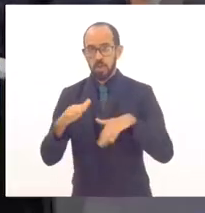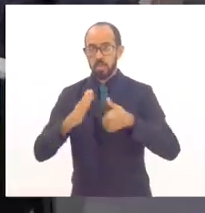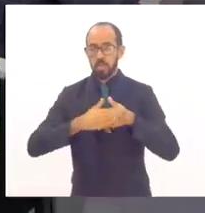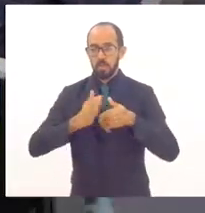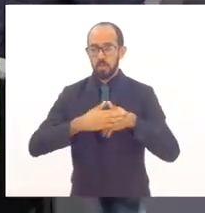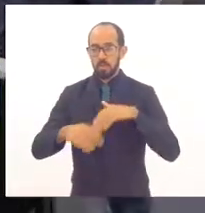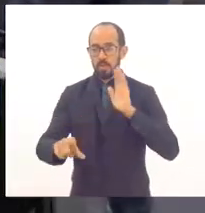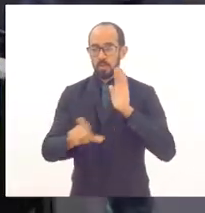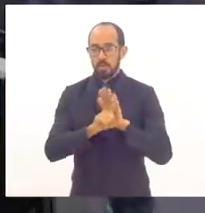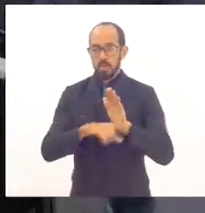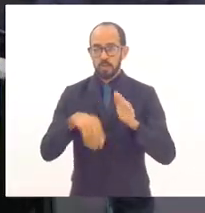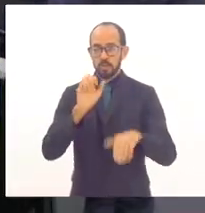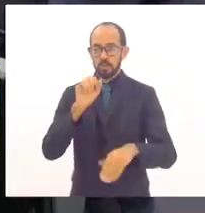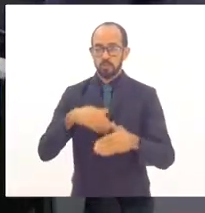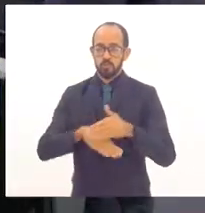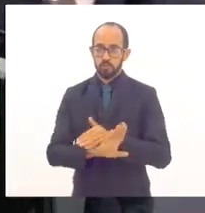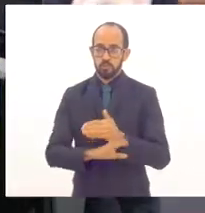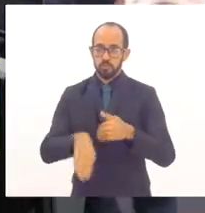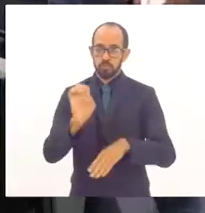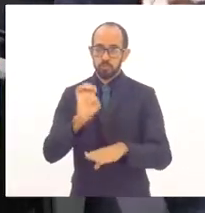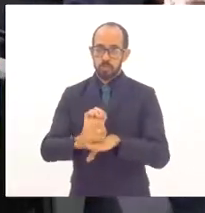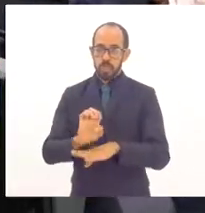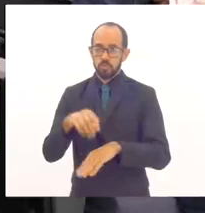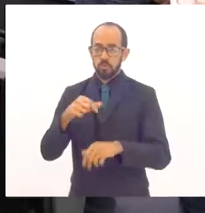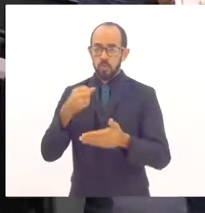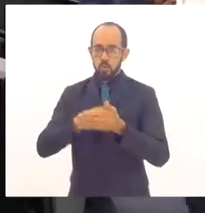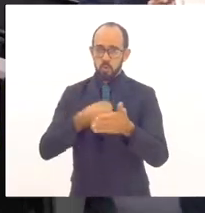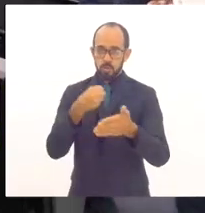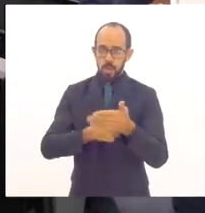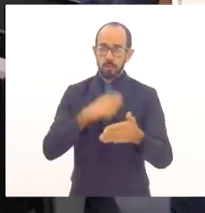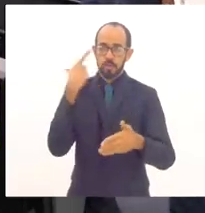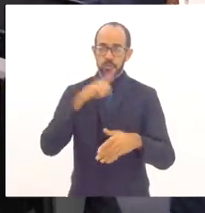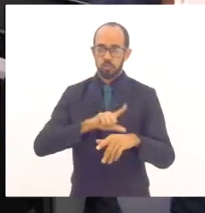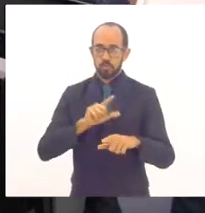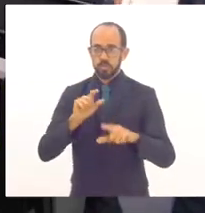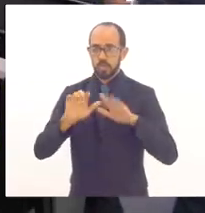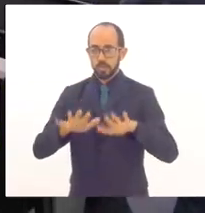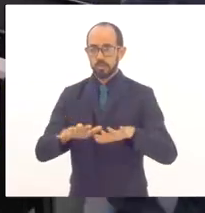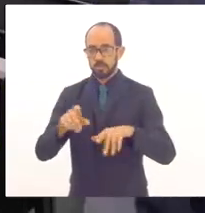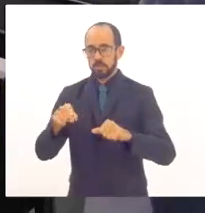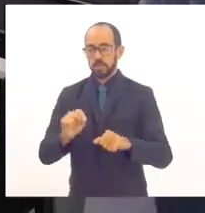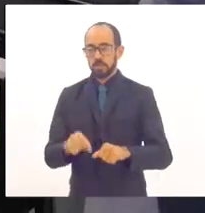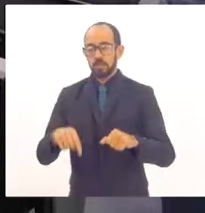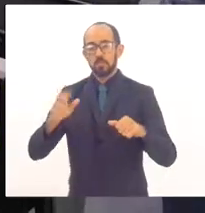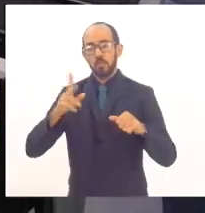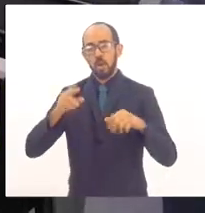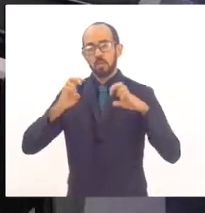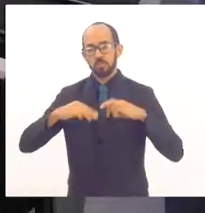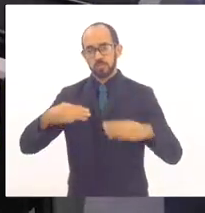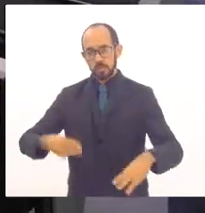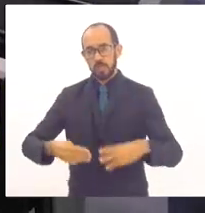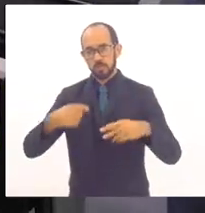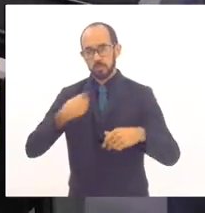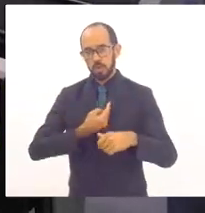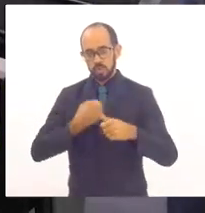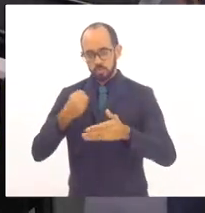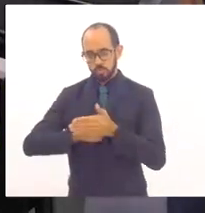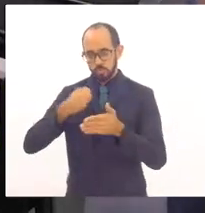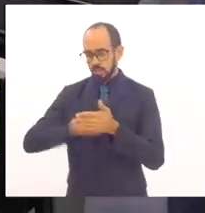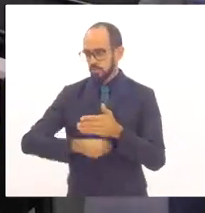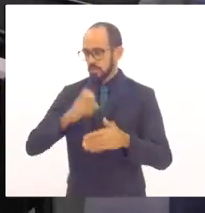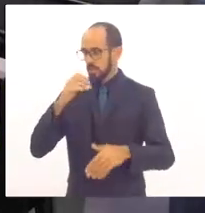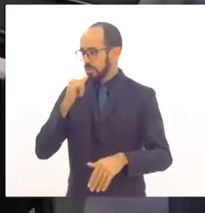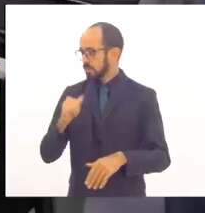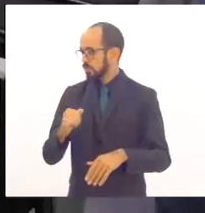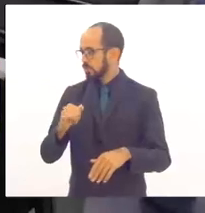de Cultura, vou lutar para que tenha editais exclusivos, como lá no Ministério nós lutamos pra, na energia,